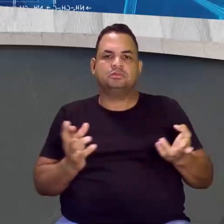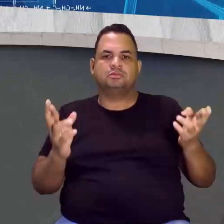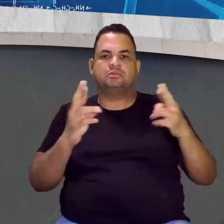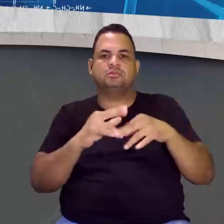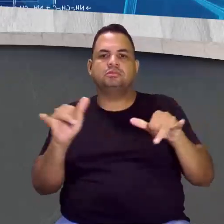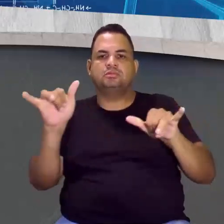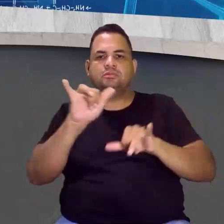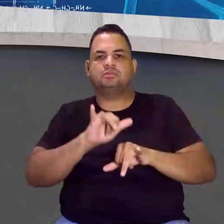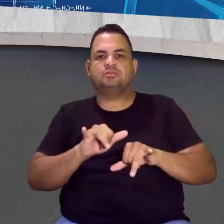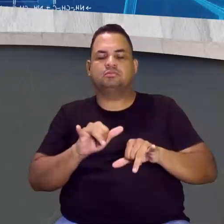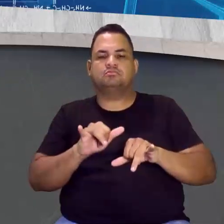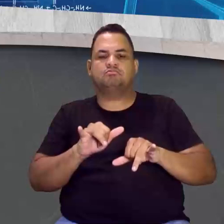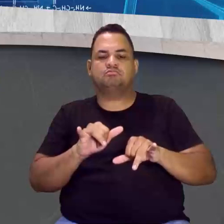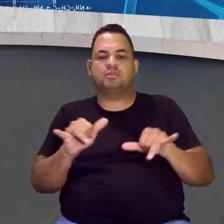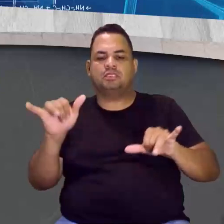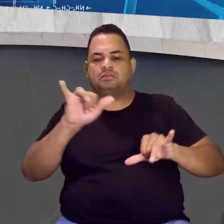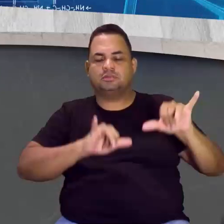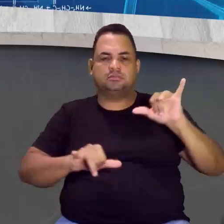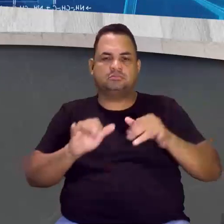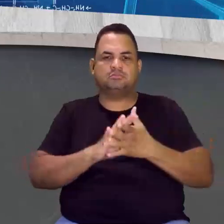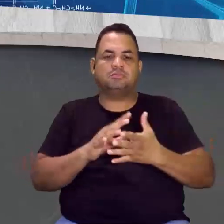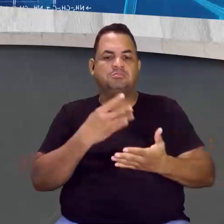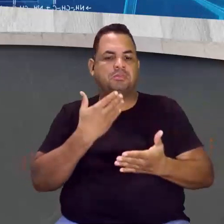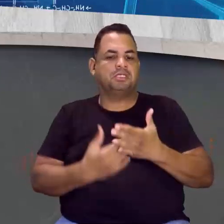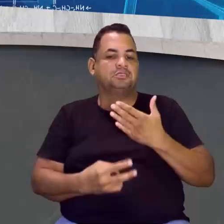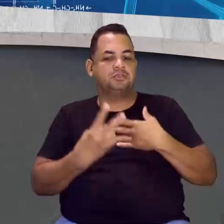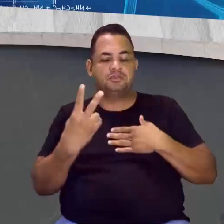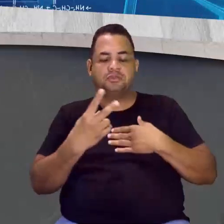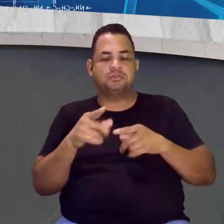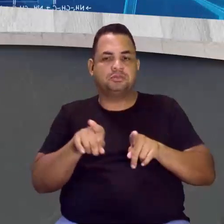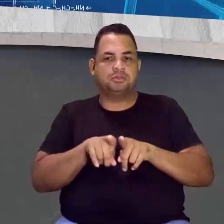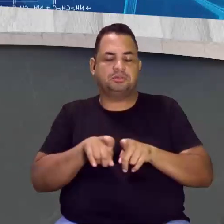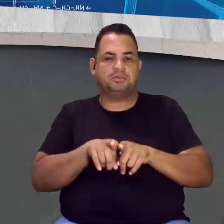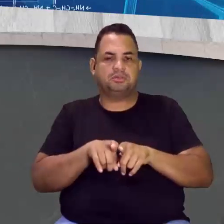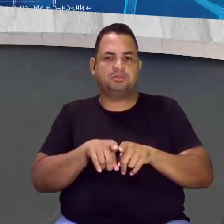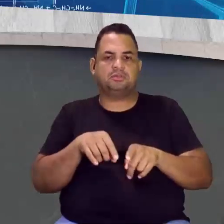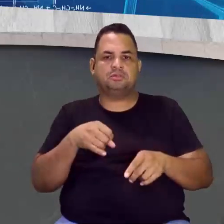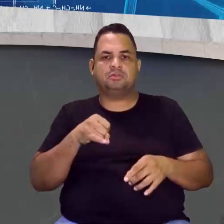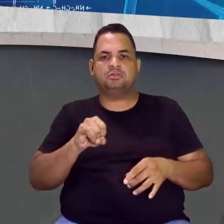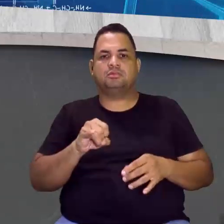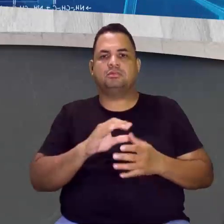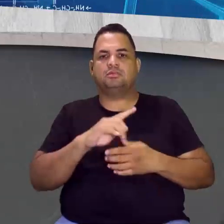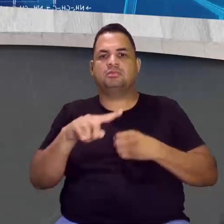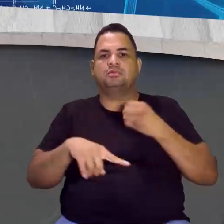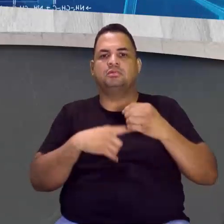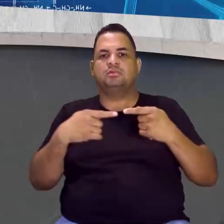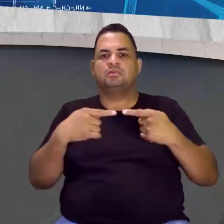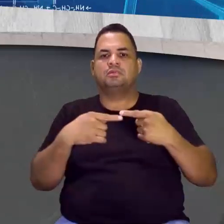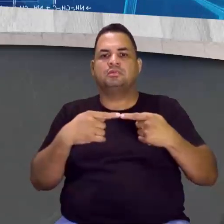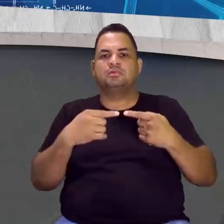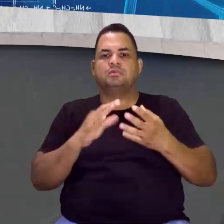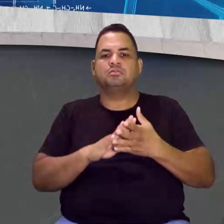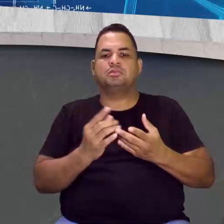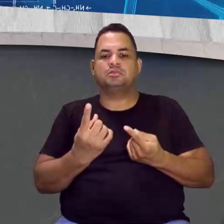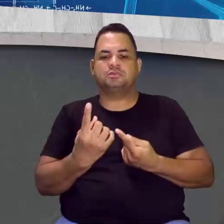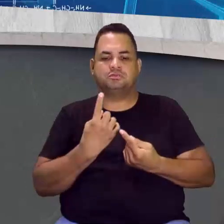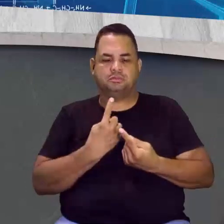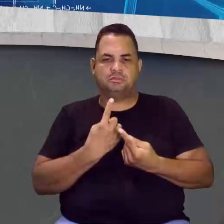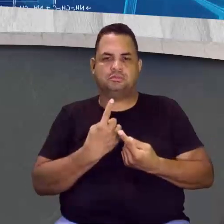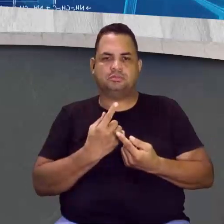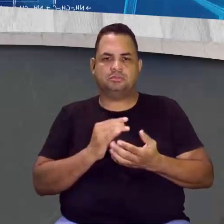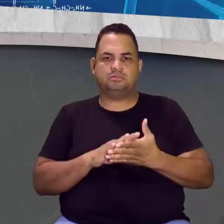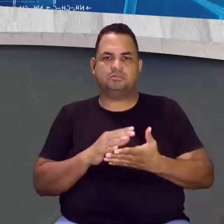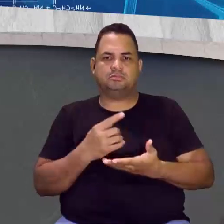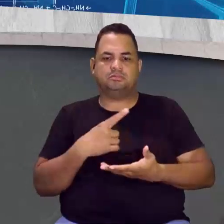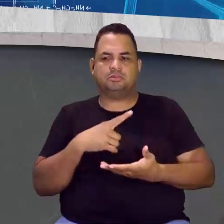reação química ele tende a perder os 2, não só um. Se um átomo que vai se ligar com ele só pode receber um, e